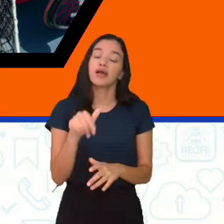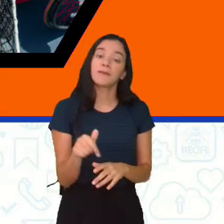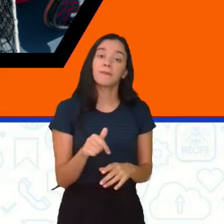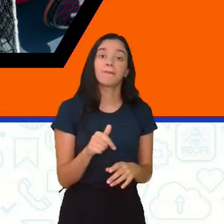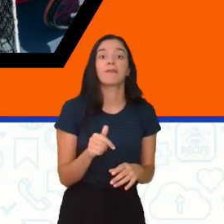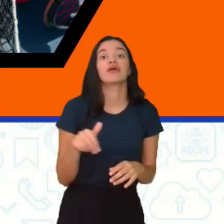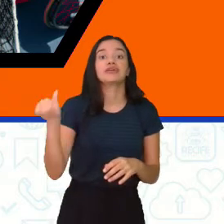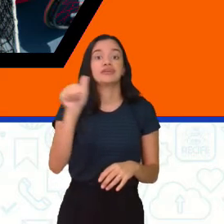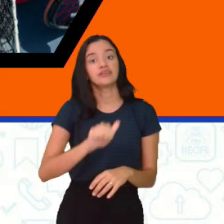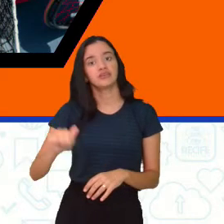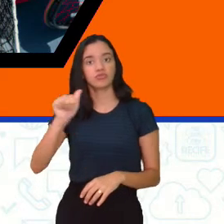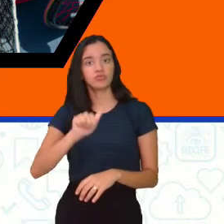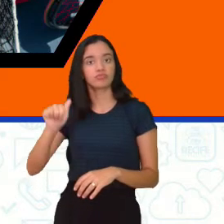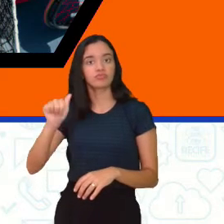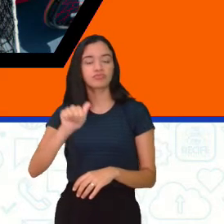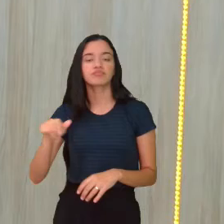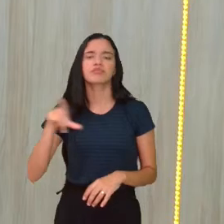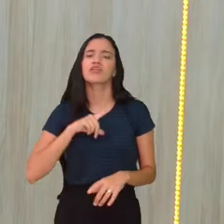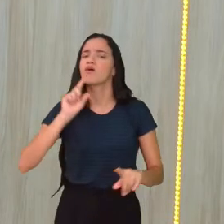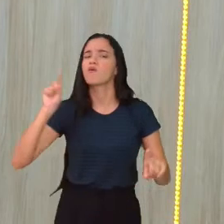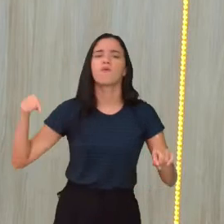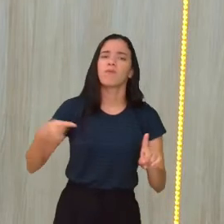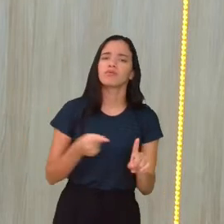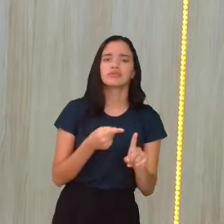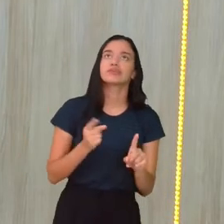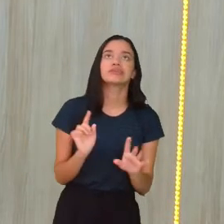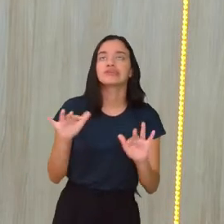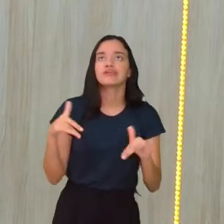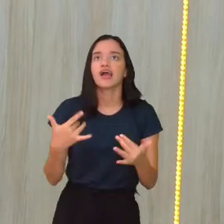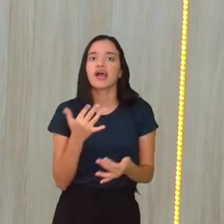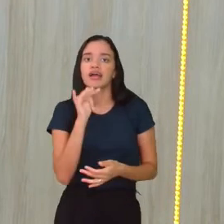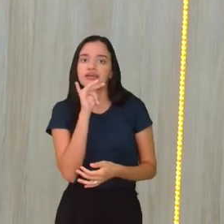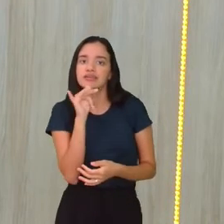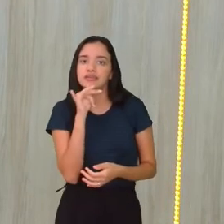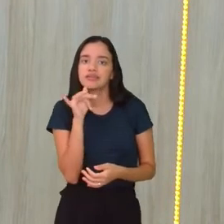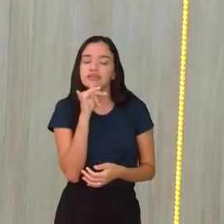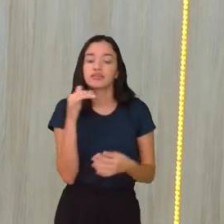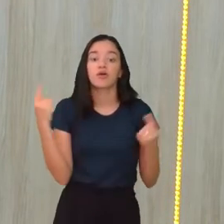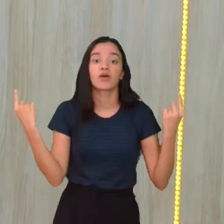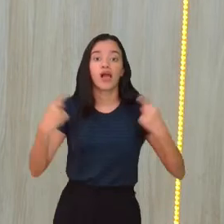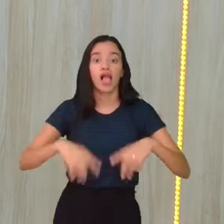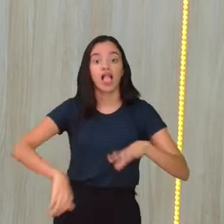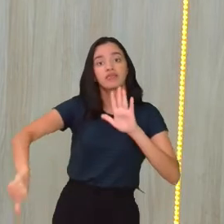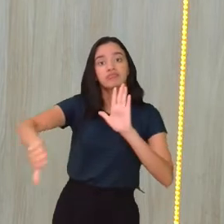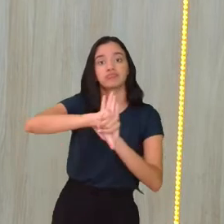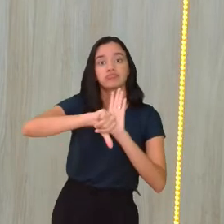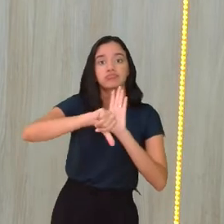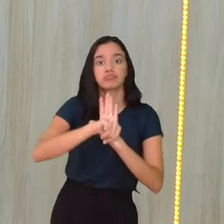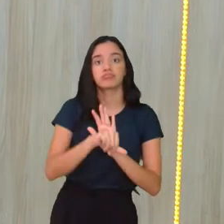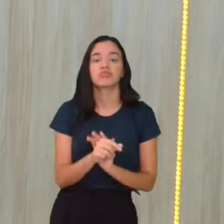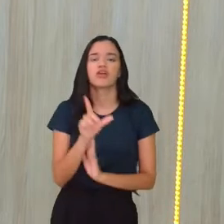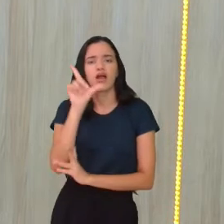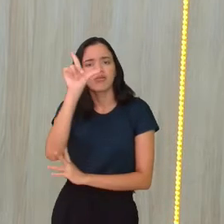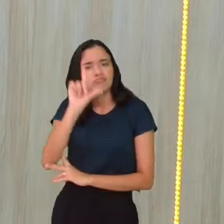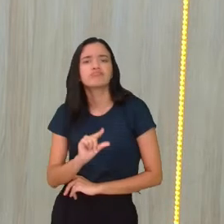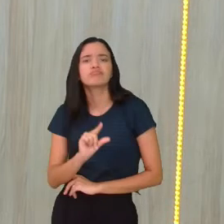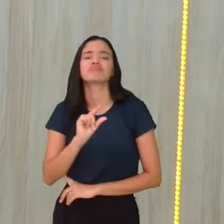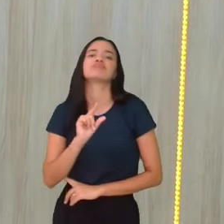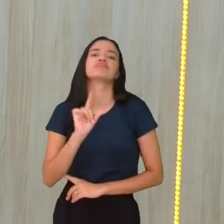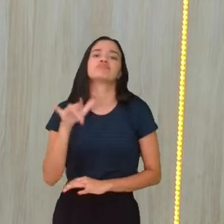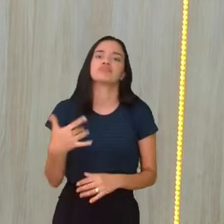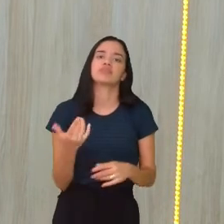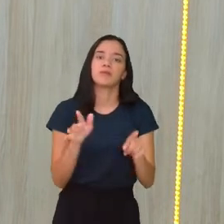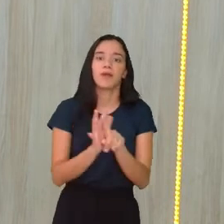e associações que têm um objetivo, de repente, de combater a criminalidade, de diminuir, né,